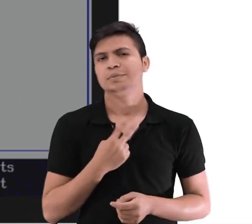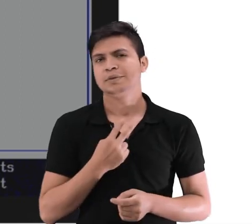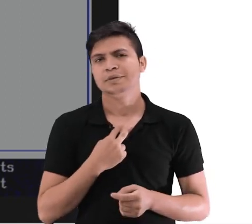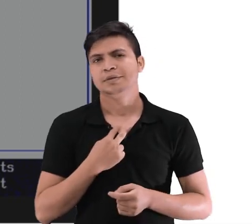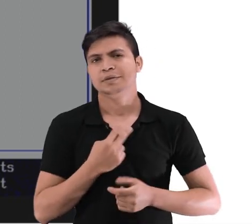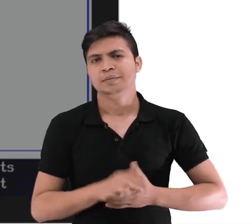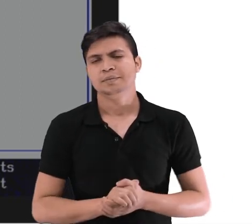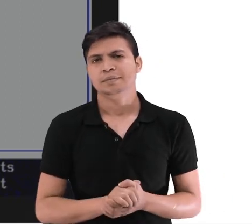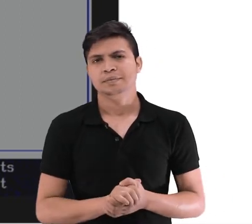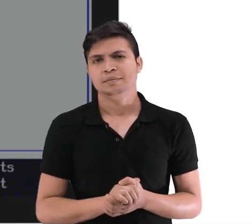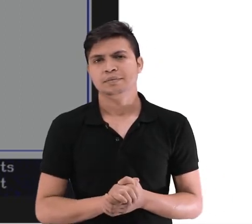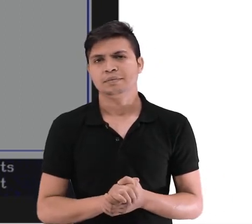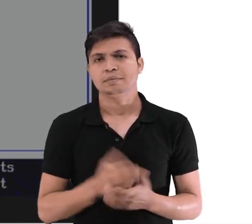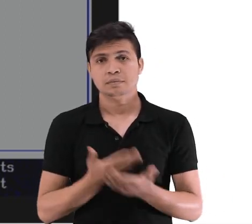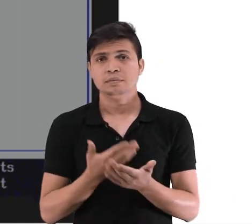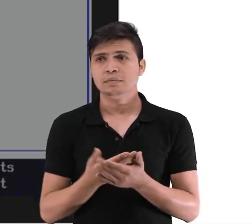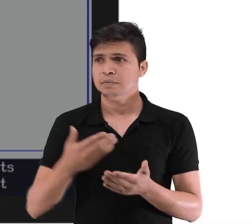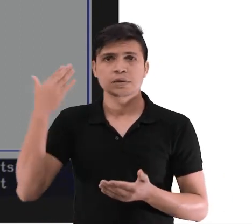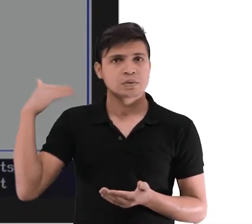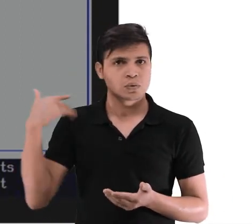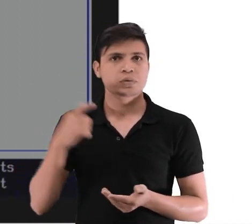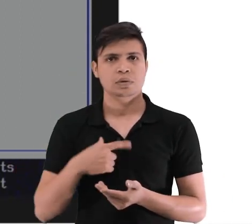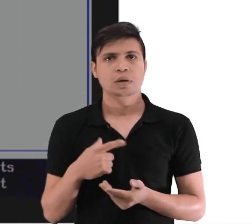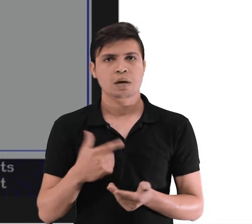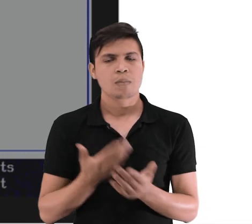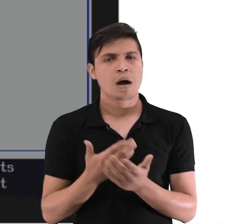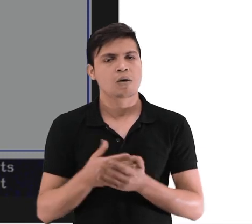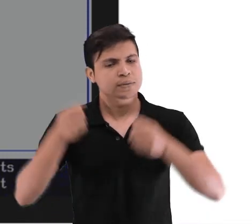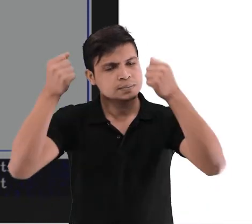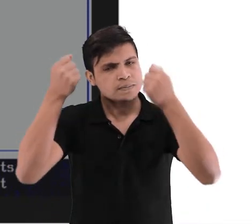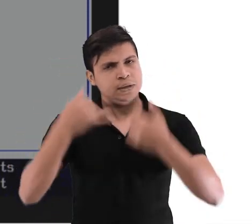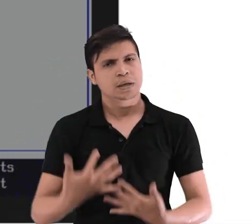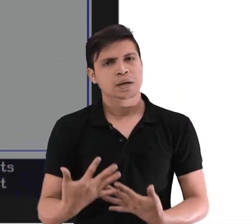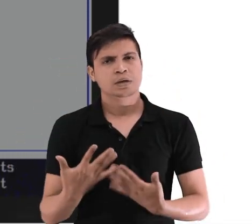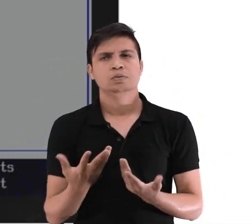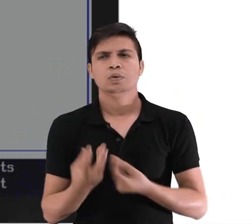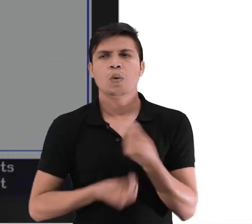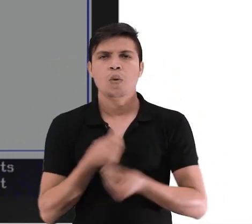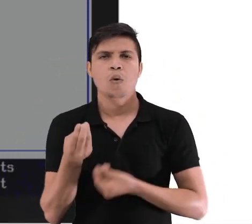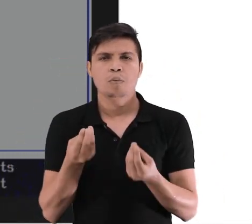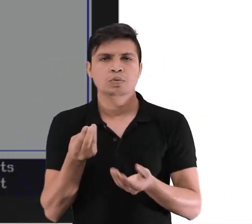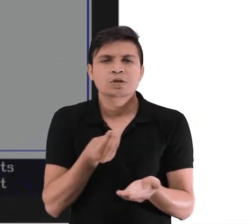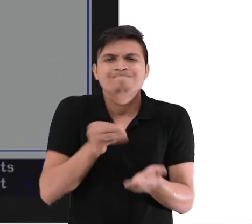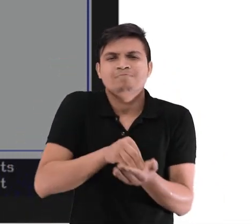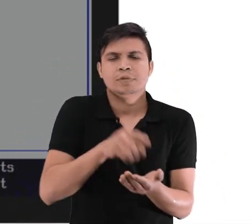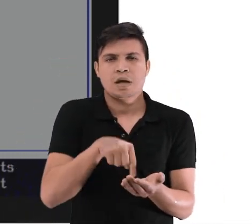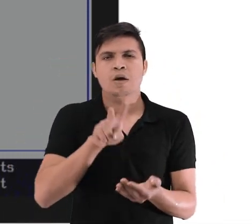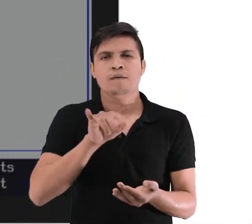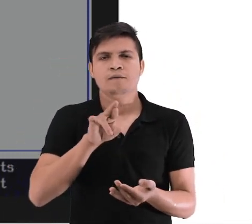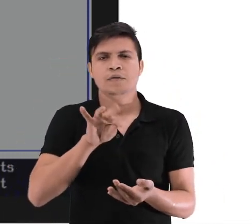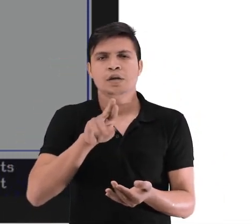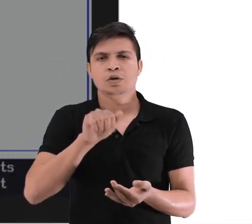VirtualBox. Na aula anteriores tem uma aula explicando a instalação do VirtualBox, que foi ensinado